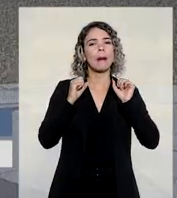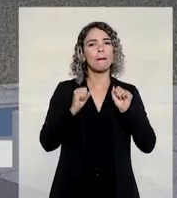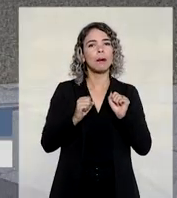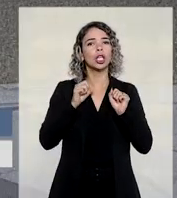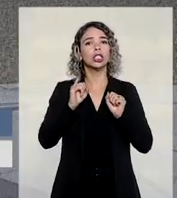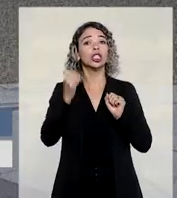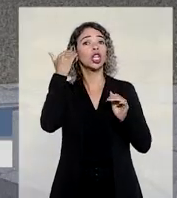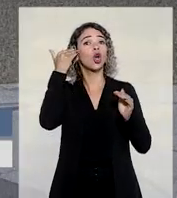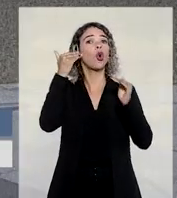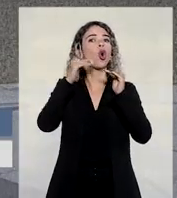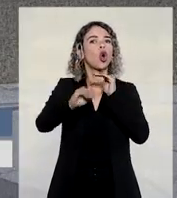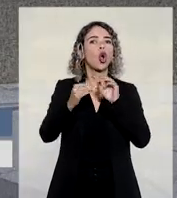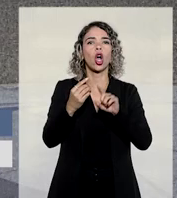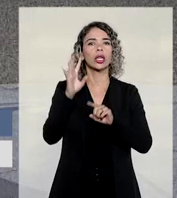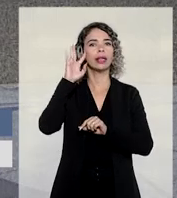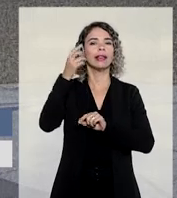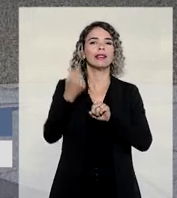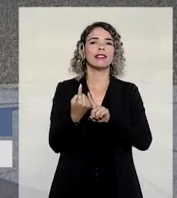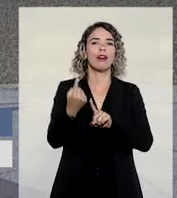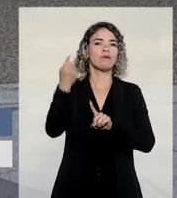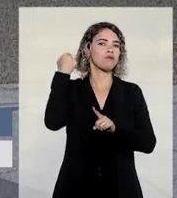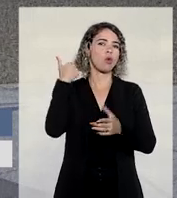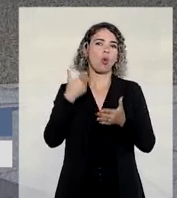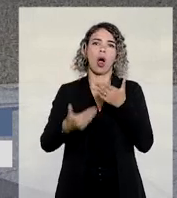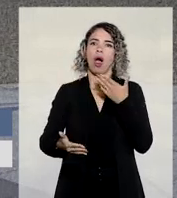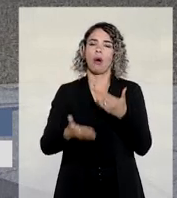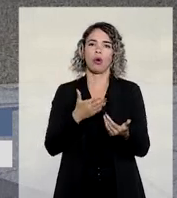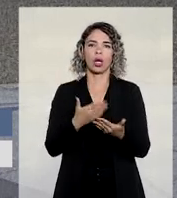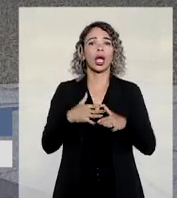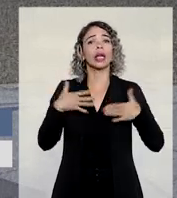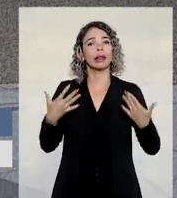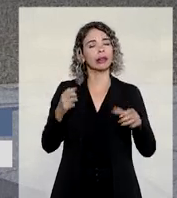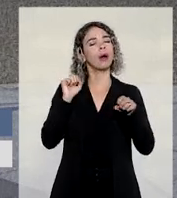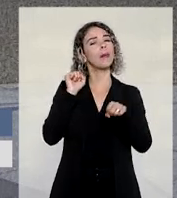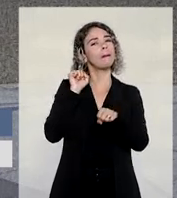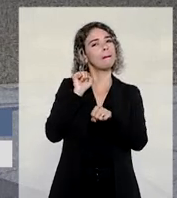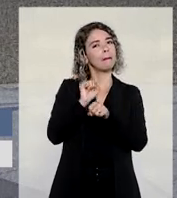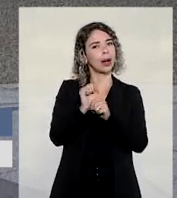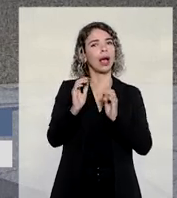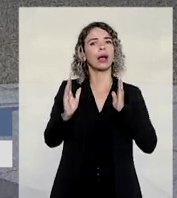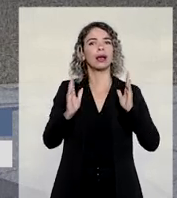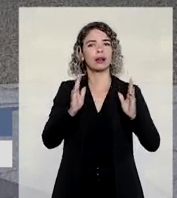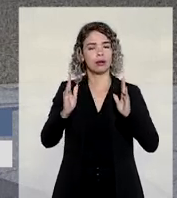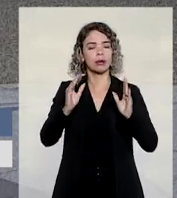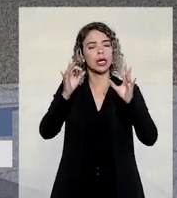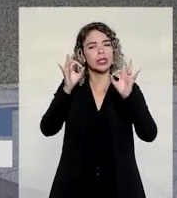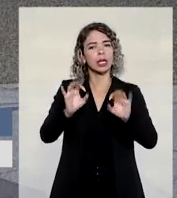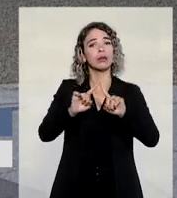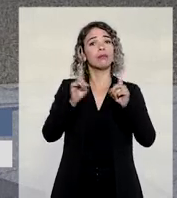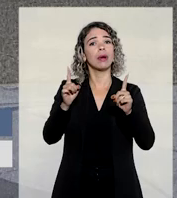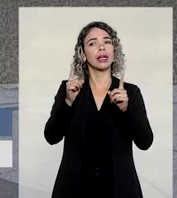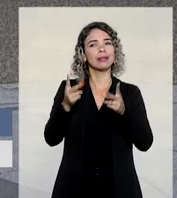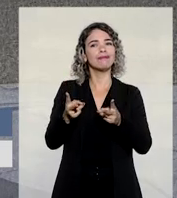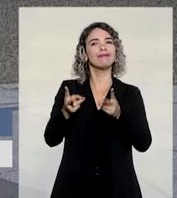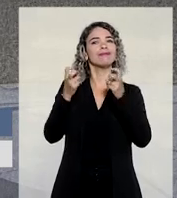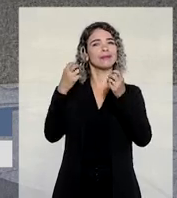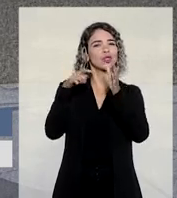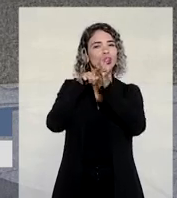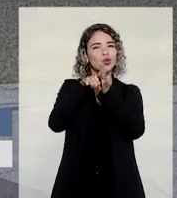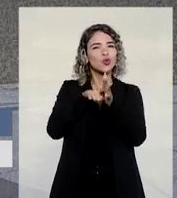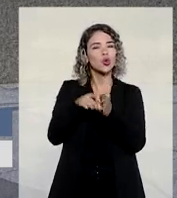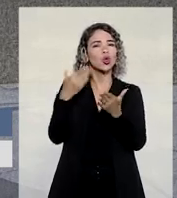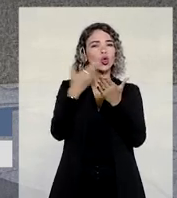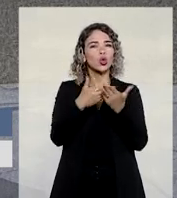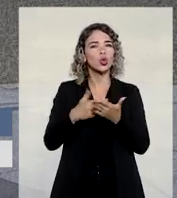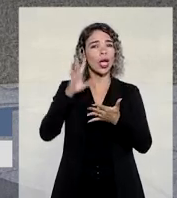ao serem interpostos contra qualquer decisão, eles deveriam gerar o efeito interruptivo. Mas é sempre bom dar uma olhadinha na jurisprudência para saber